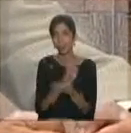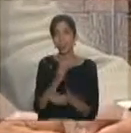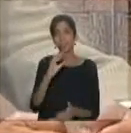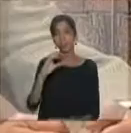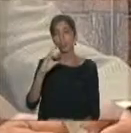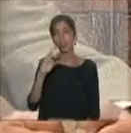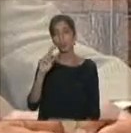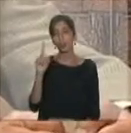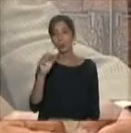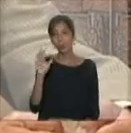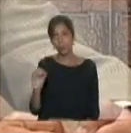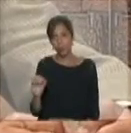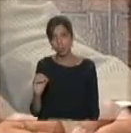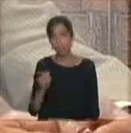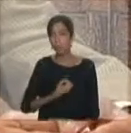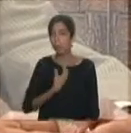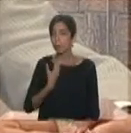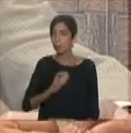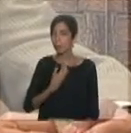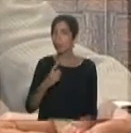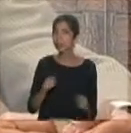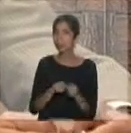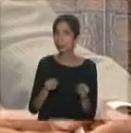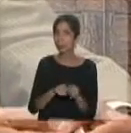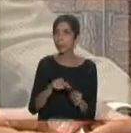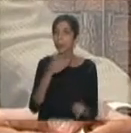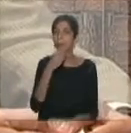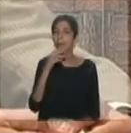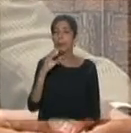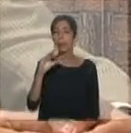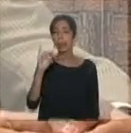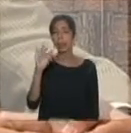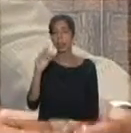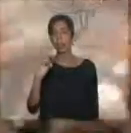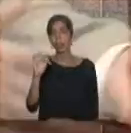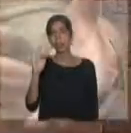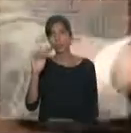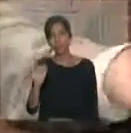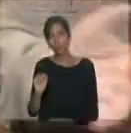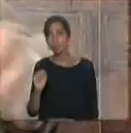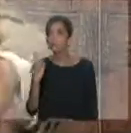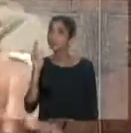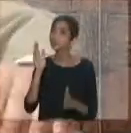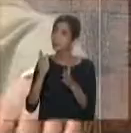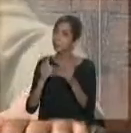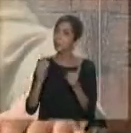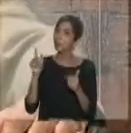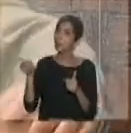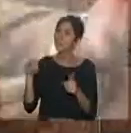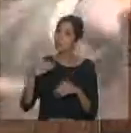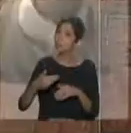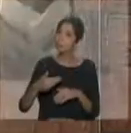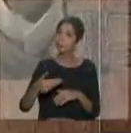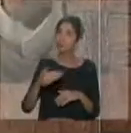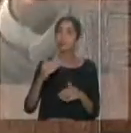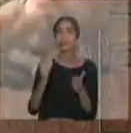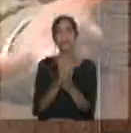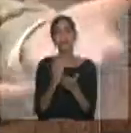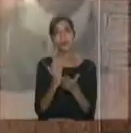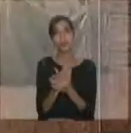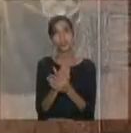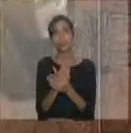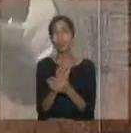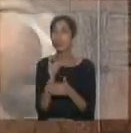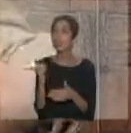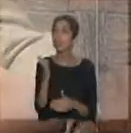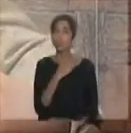era um belo de um poeta, Carlos de Freitas, e pediu para ele tocar a revista. E aí...